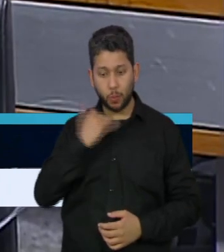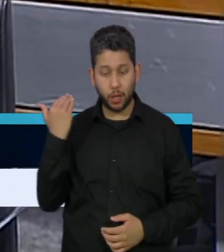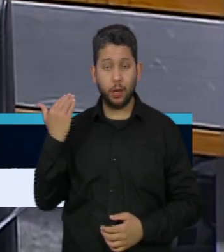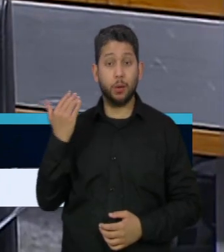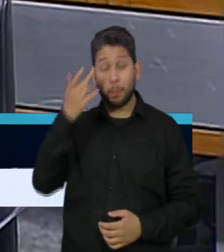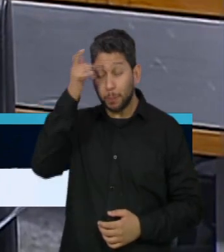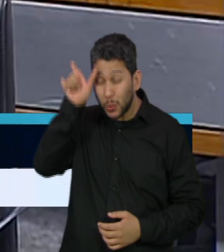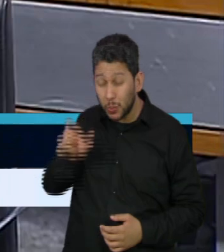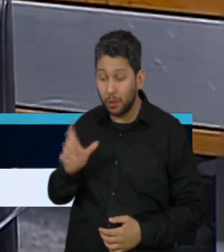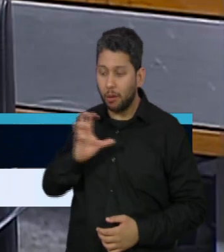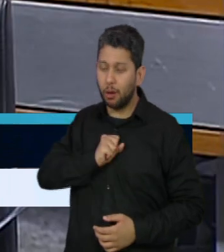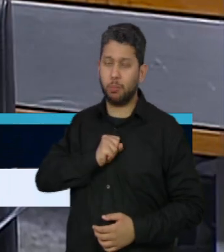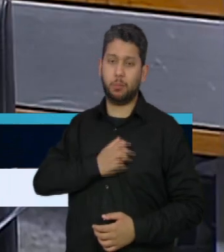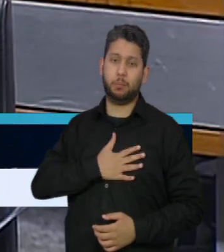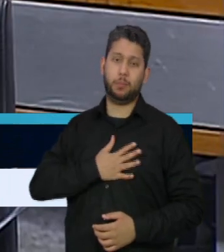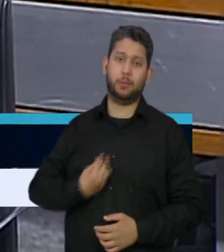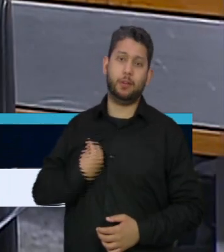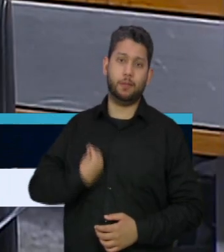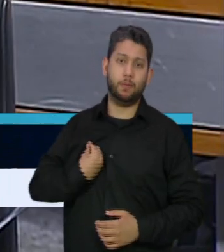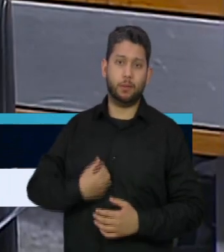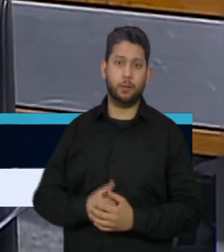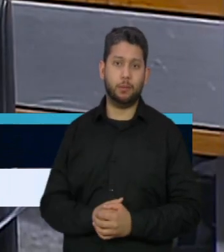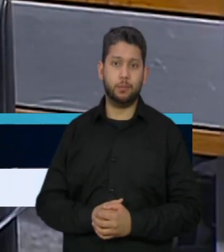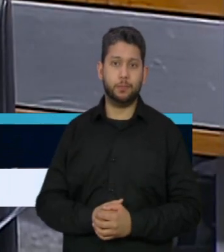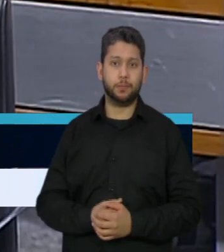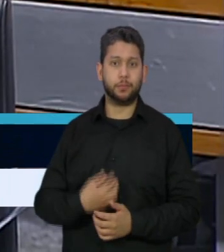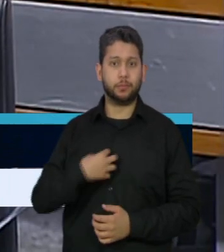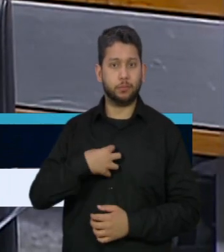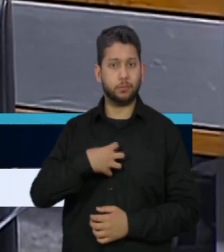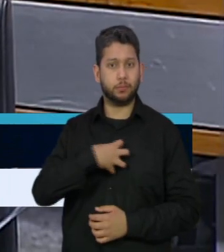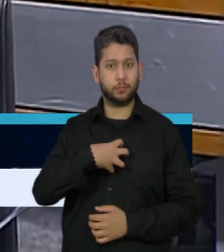vida. E isso me fez...